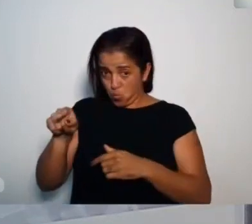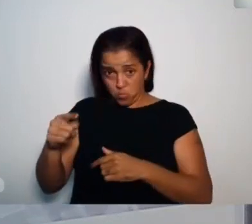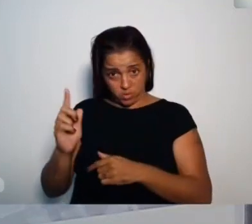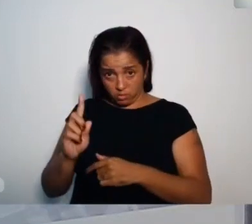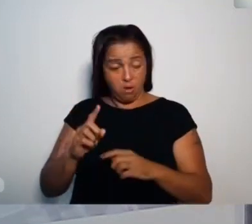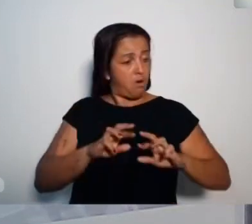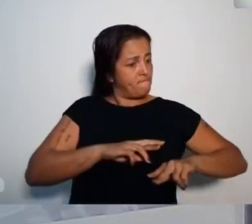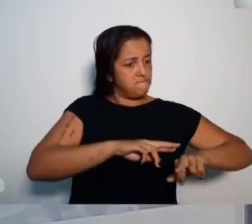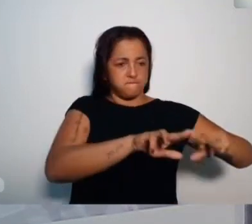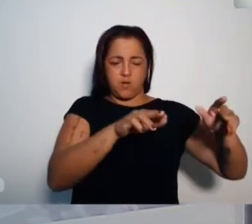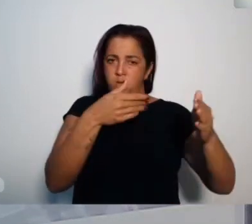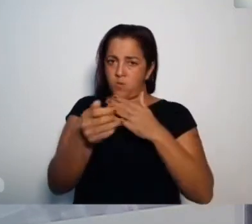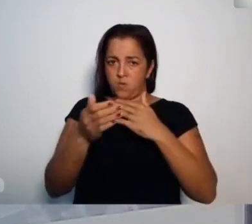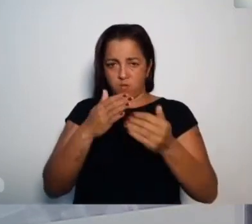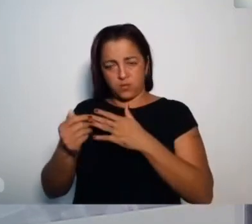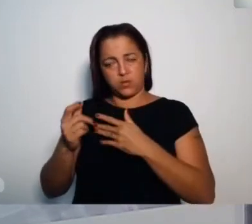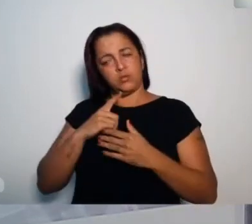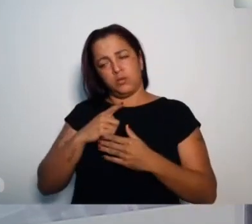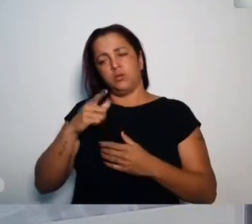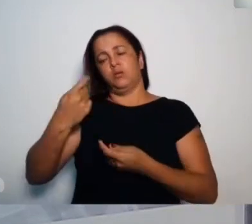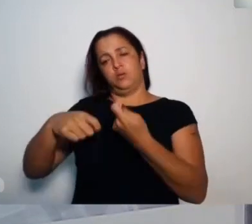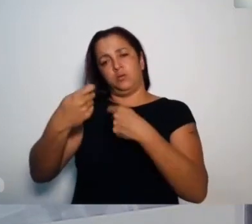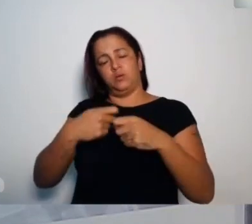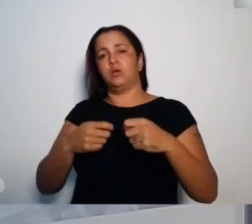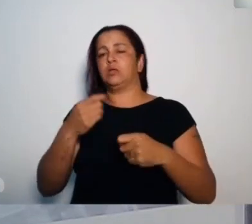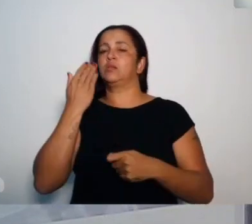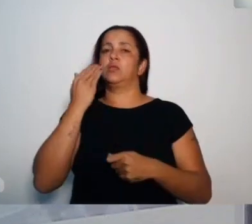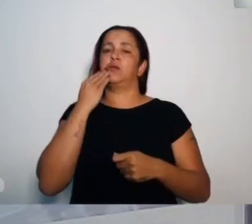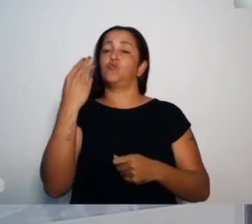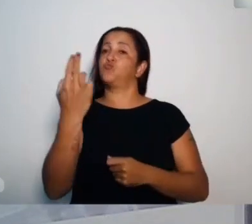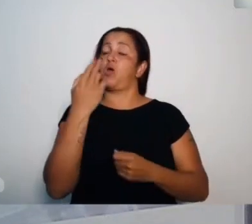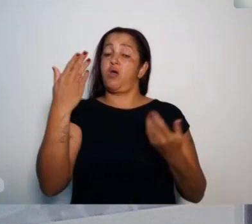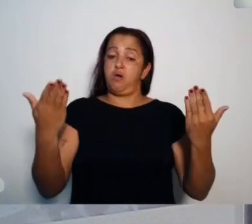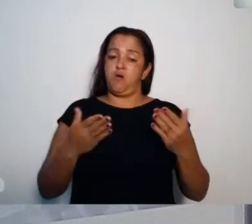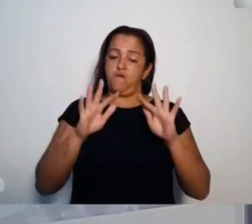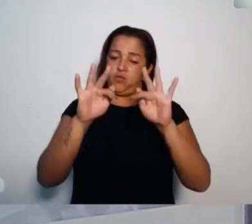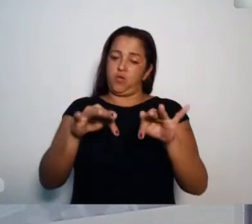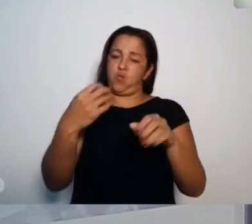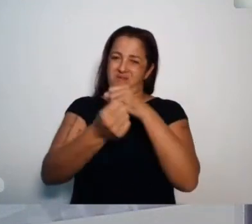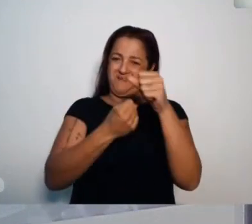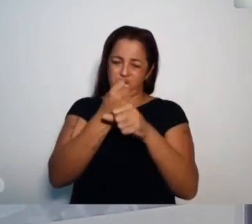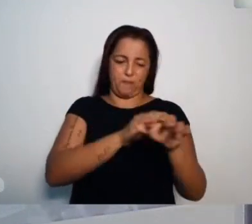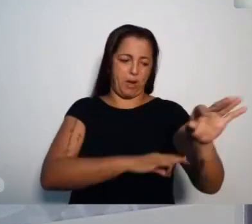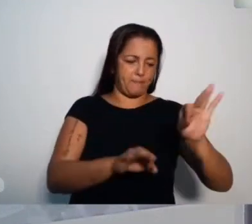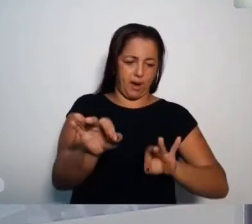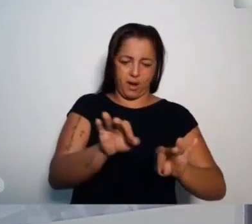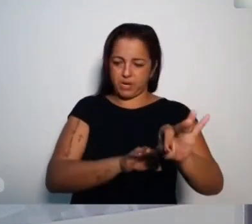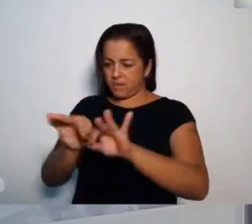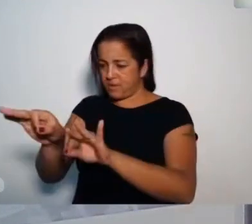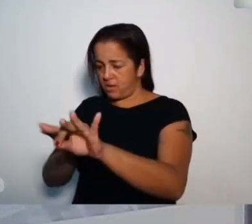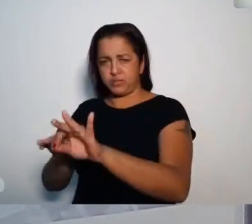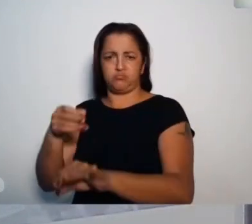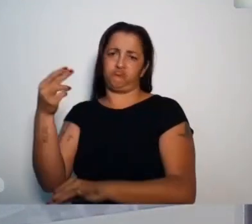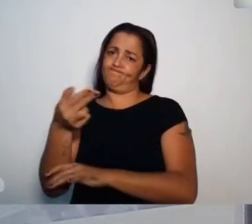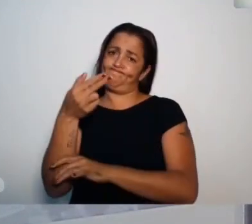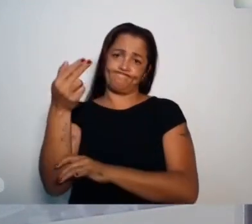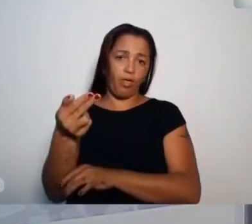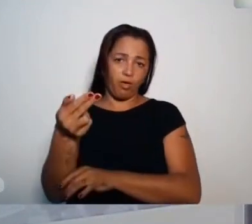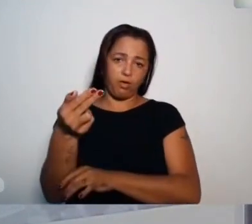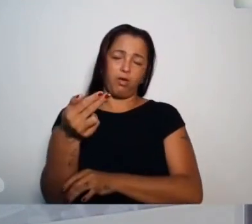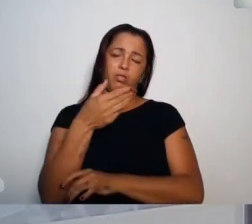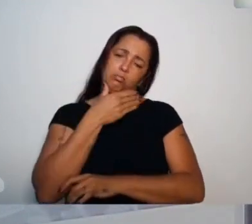acho que os comerciantes ali entenderam que não dá para fazer o reparo agora no final do ano. O mais importante